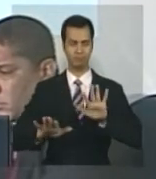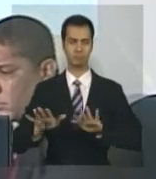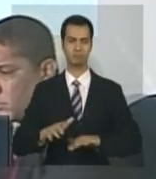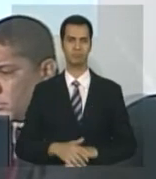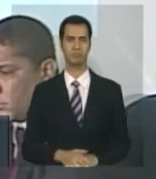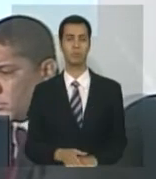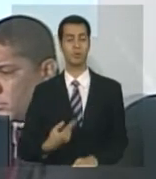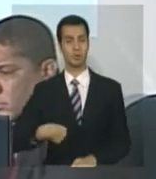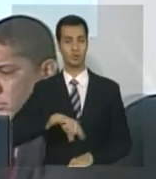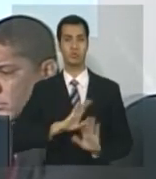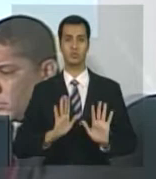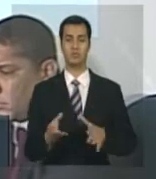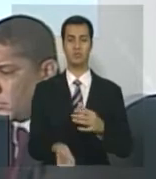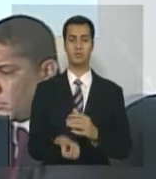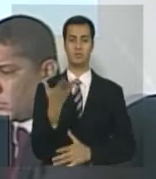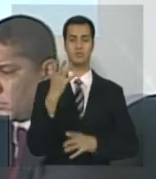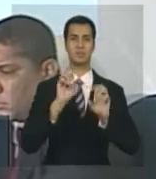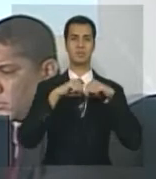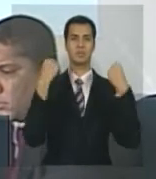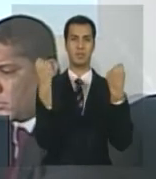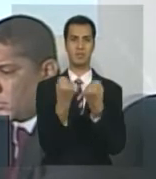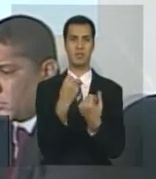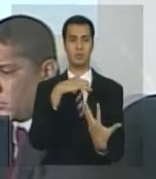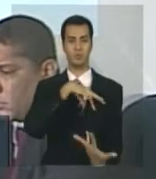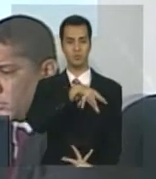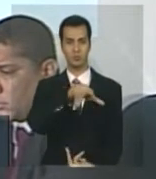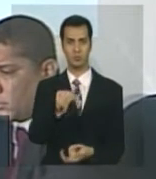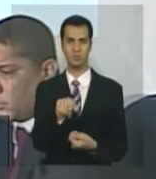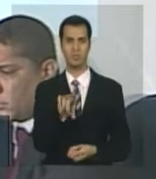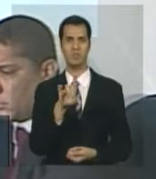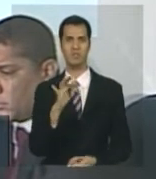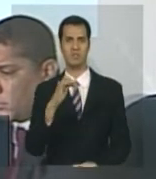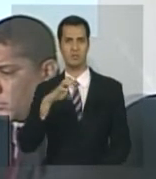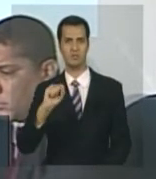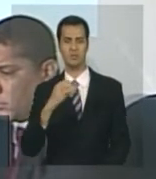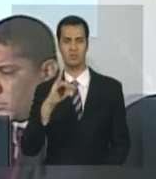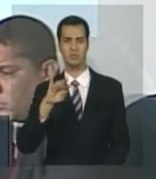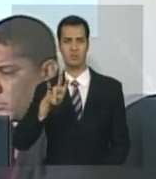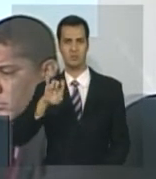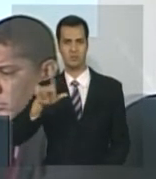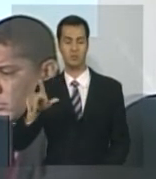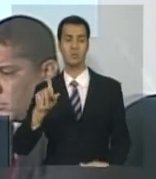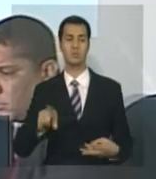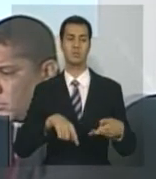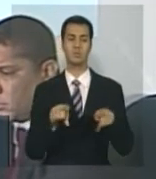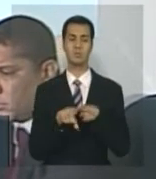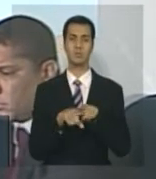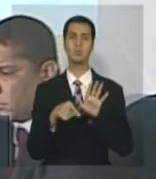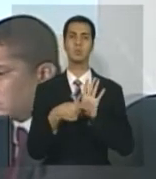seminário internacional. Aqui nós destacamos as outras ações, sobretudo